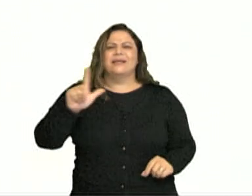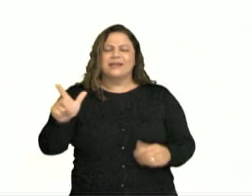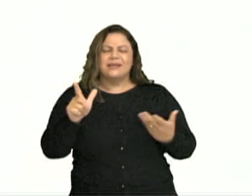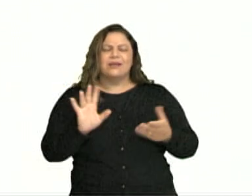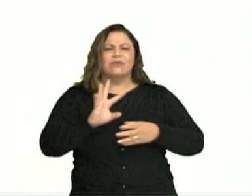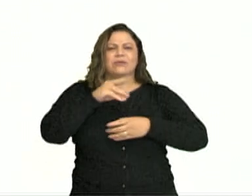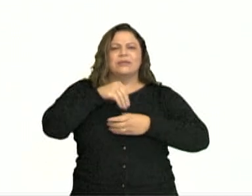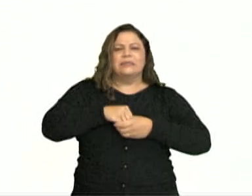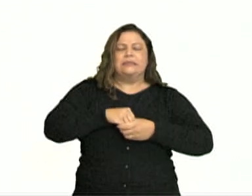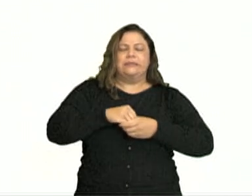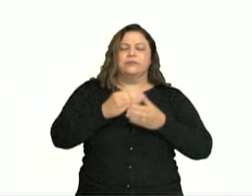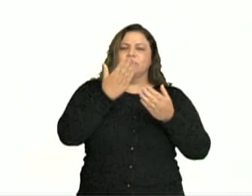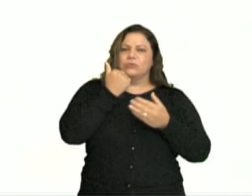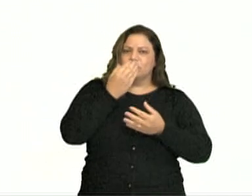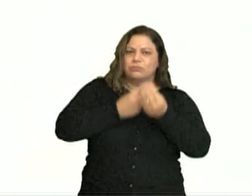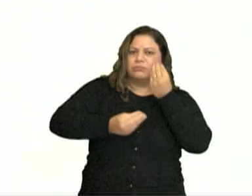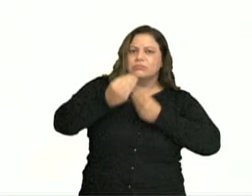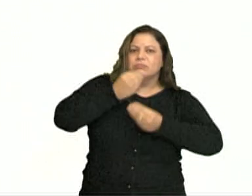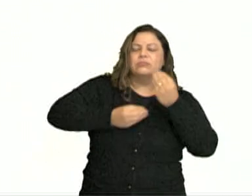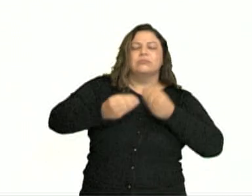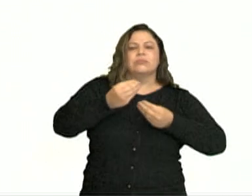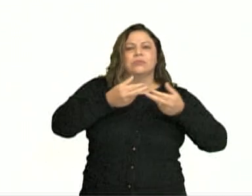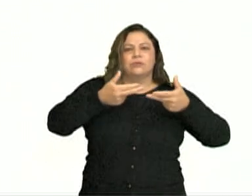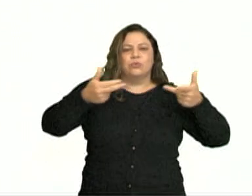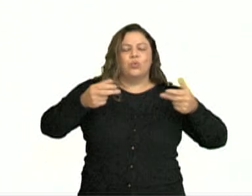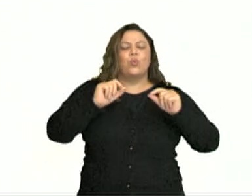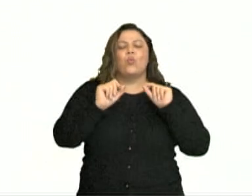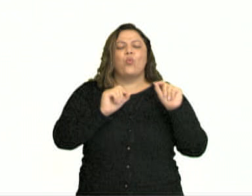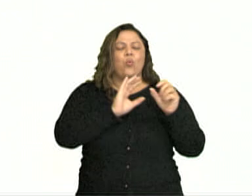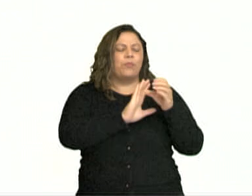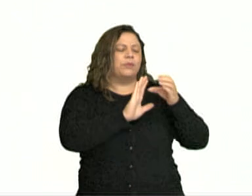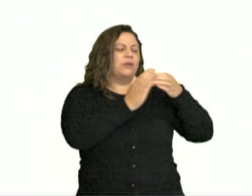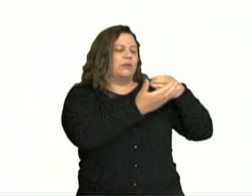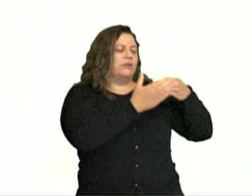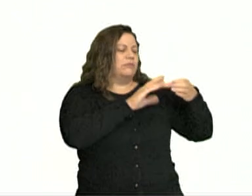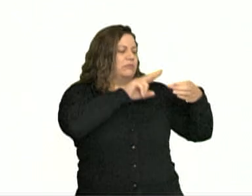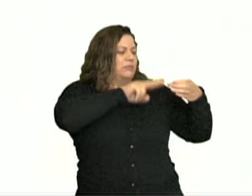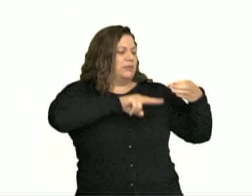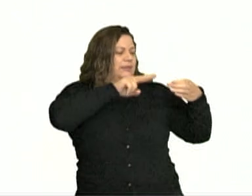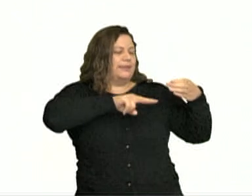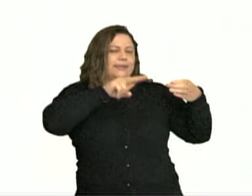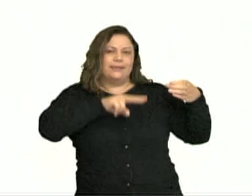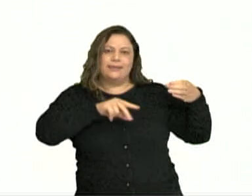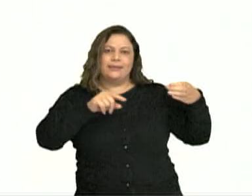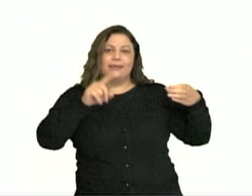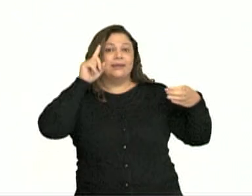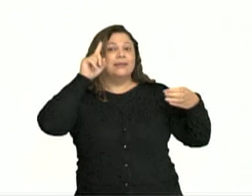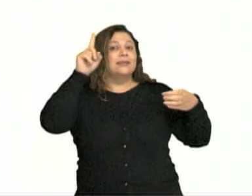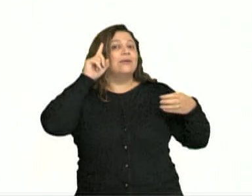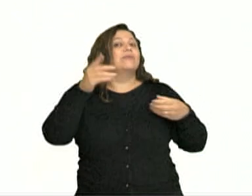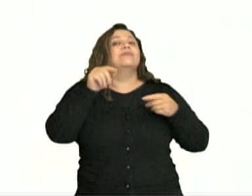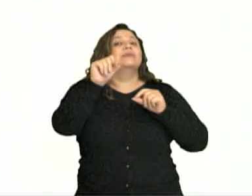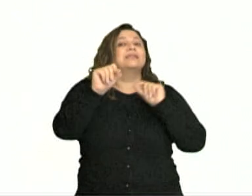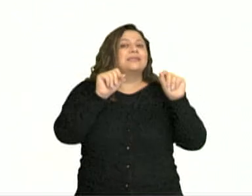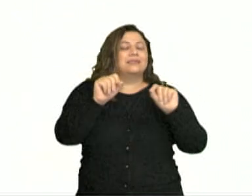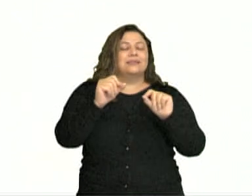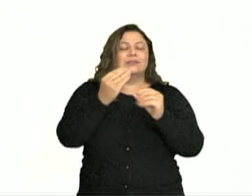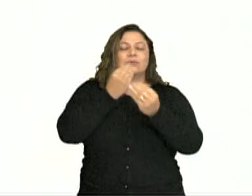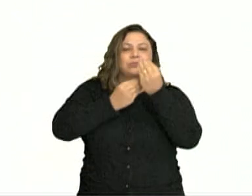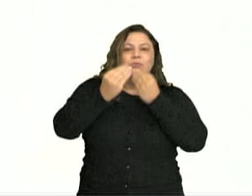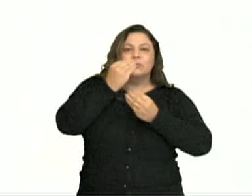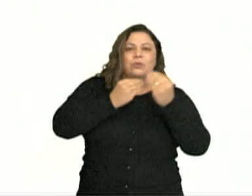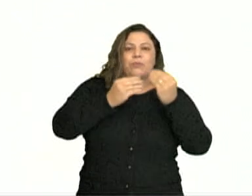alimentos e tem noções básicas sobre como interpretar os rótulos dos alimentos, que tal fazer um diário de bordo sobre a sua